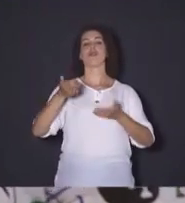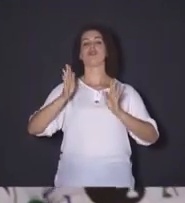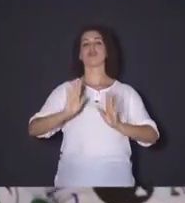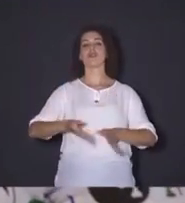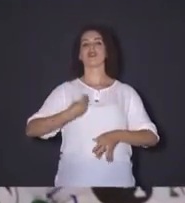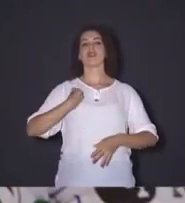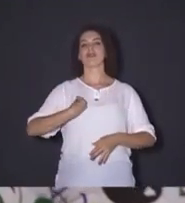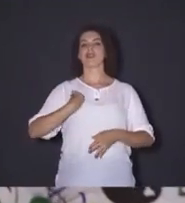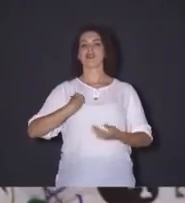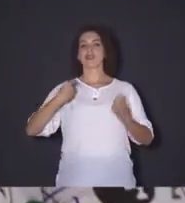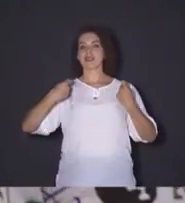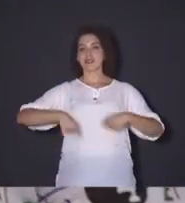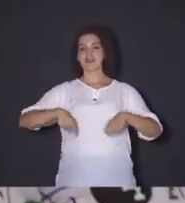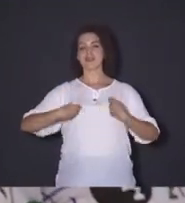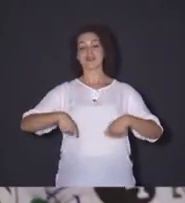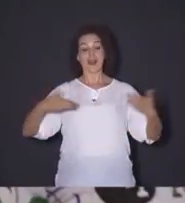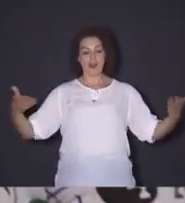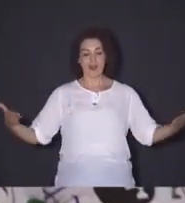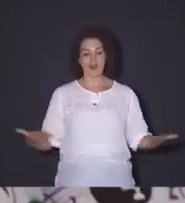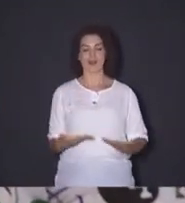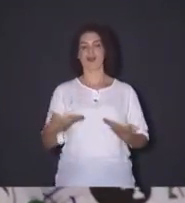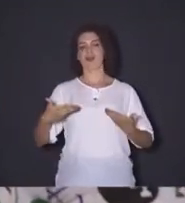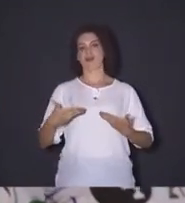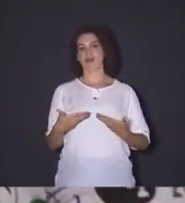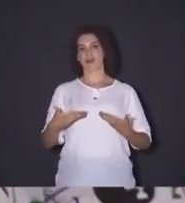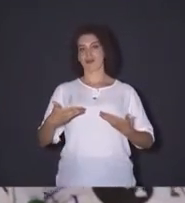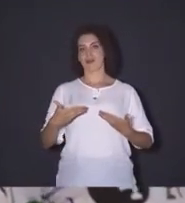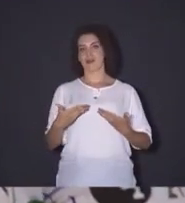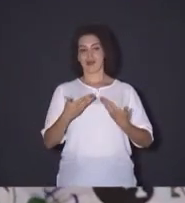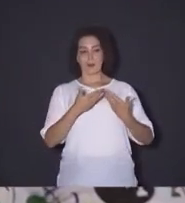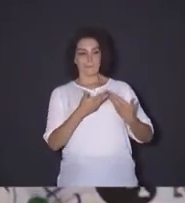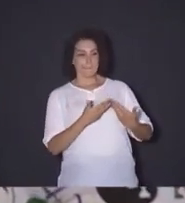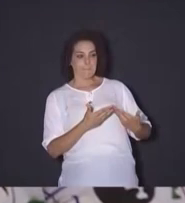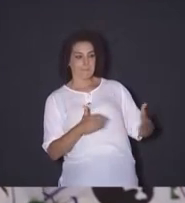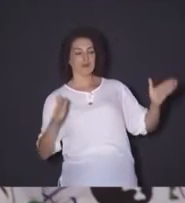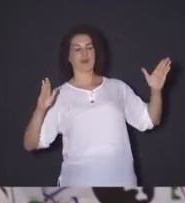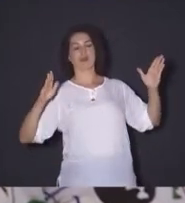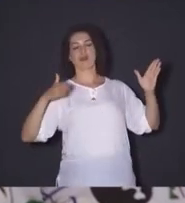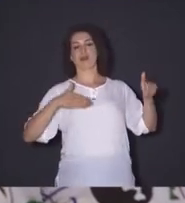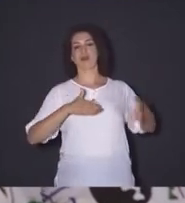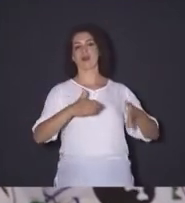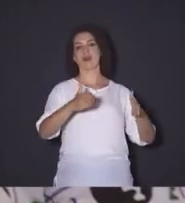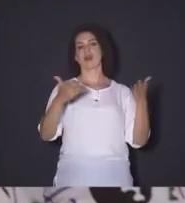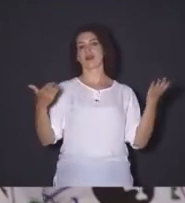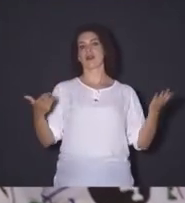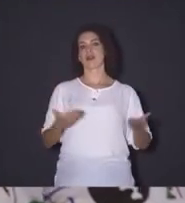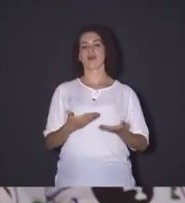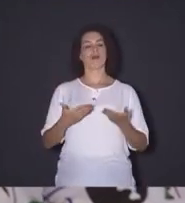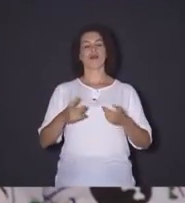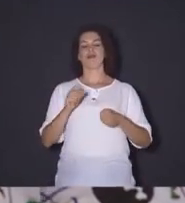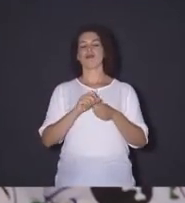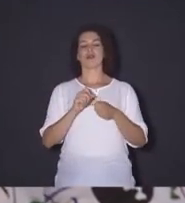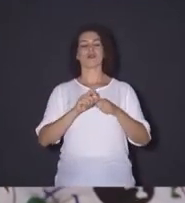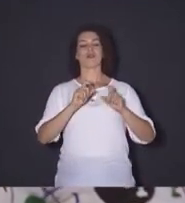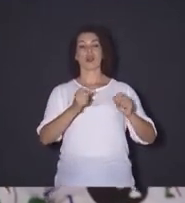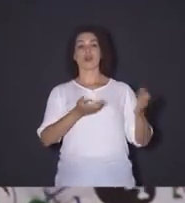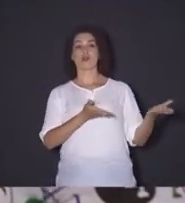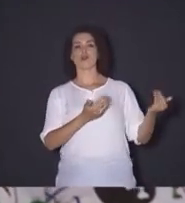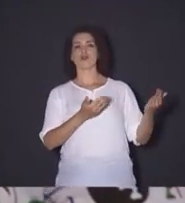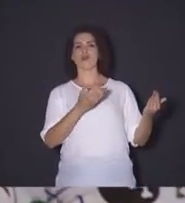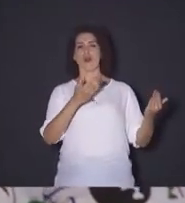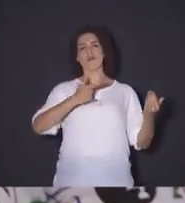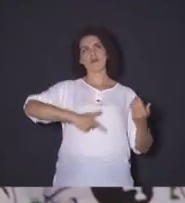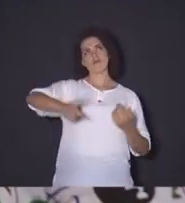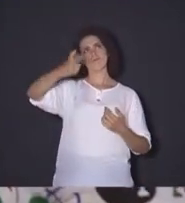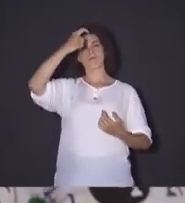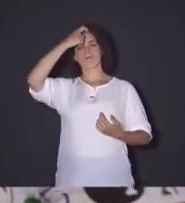precisando disso agora abrir essas portas agora e começar a pôr na cabeça desses jovens isso talvez não